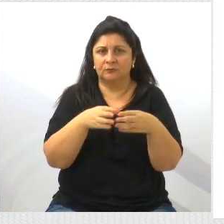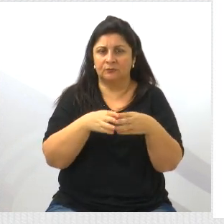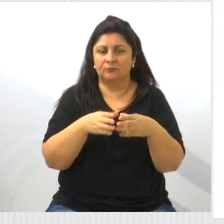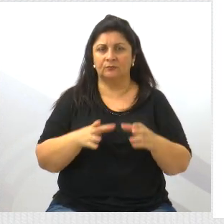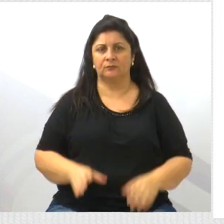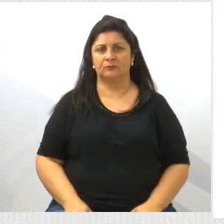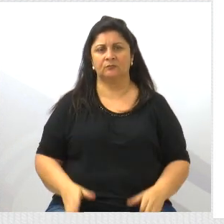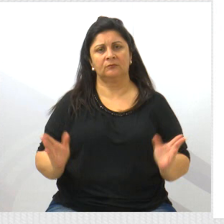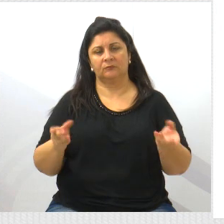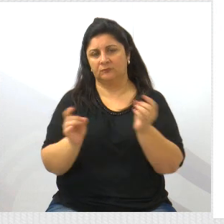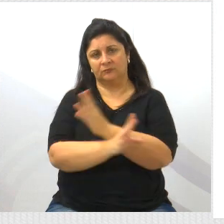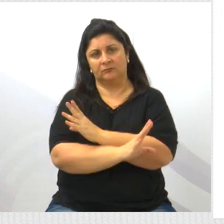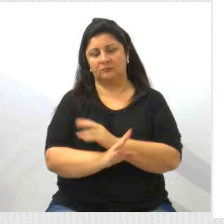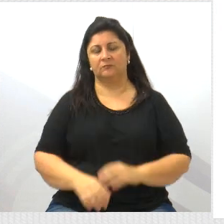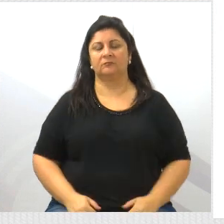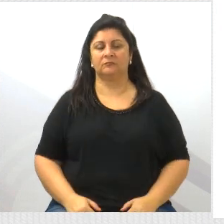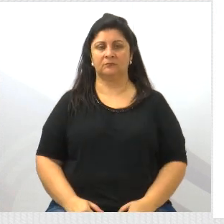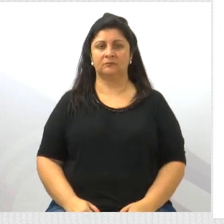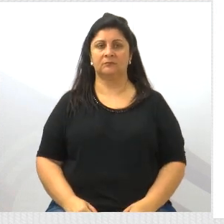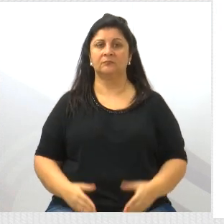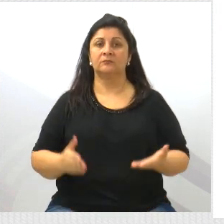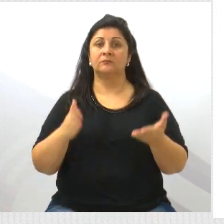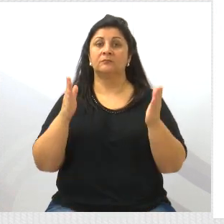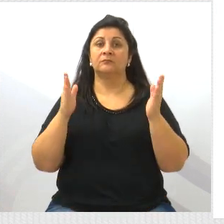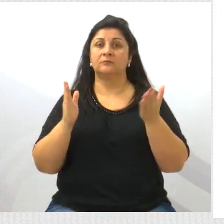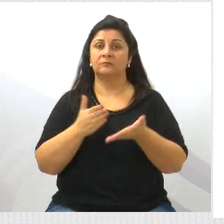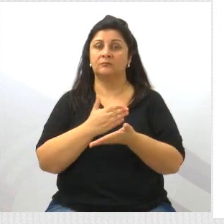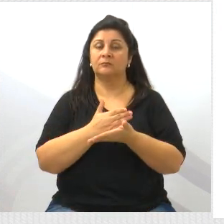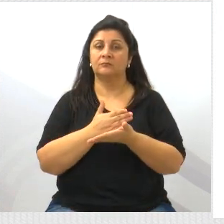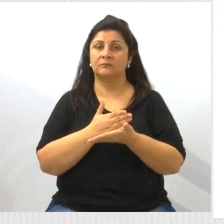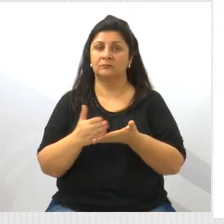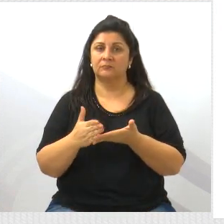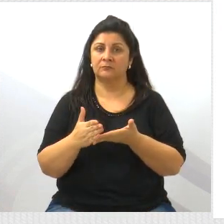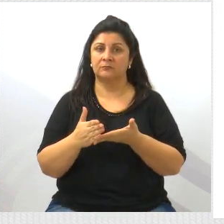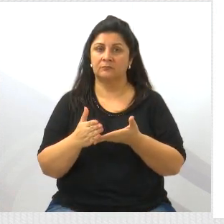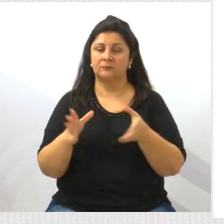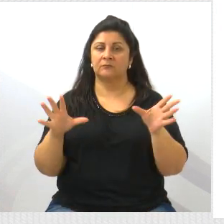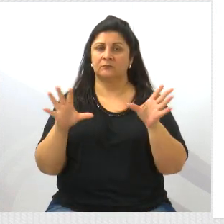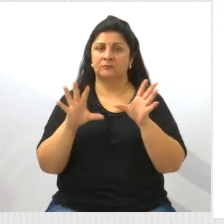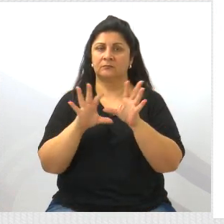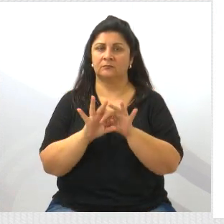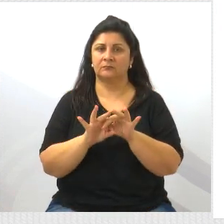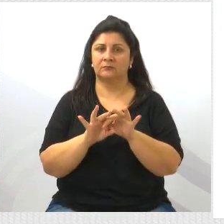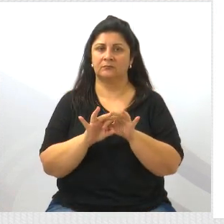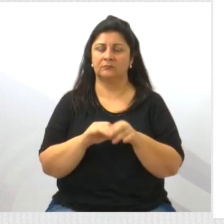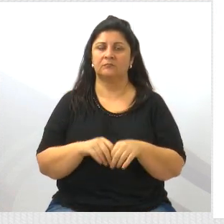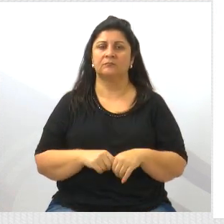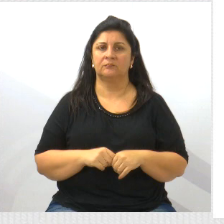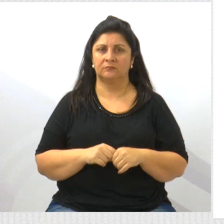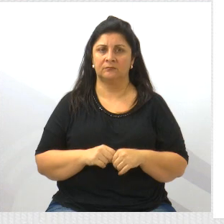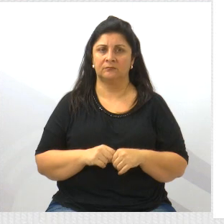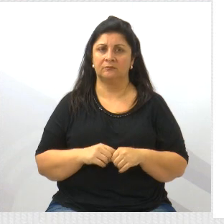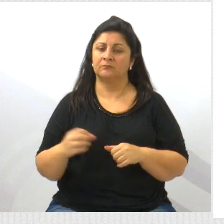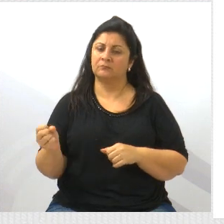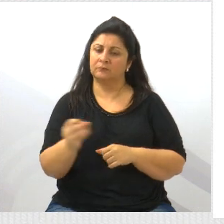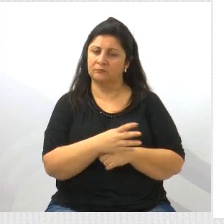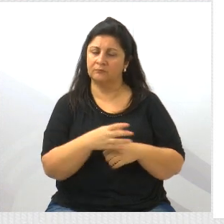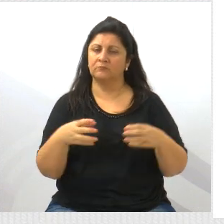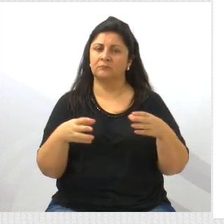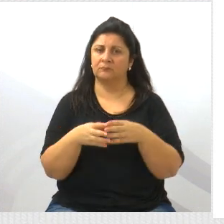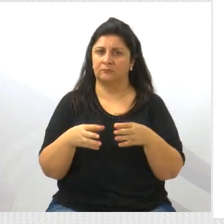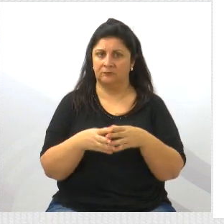já finalizou, e nós estamos nessa campanha de reunião justamente para essa nova formação.